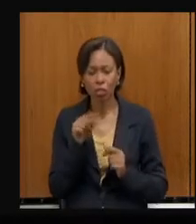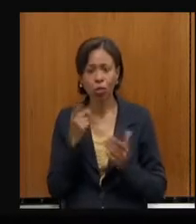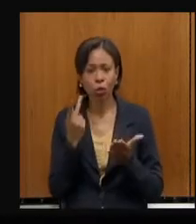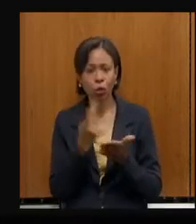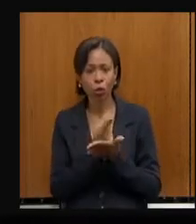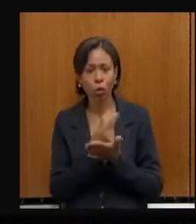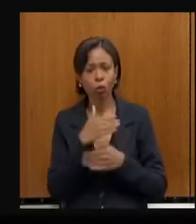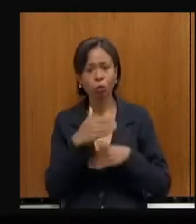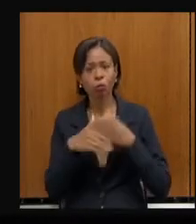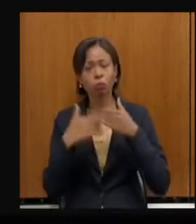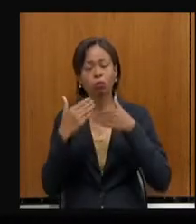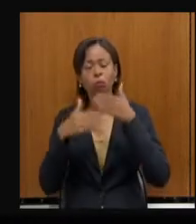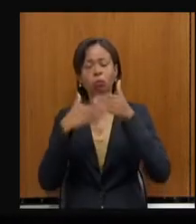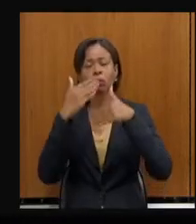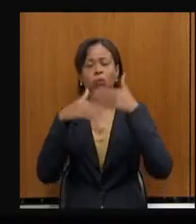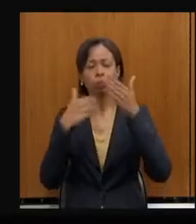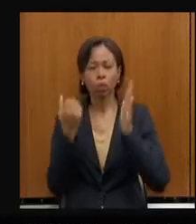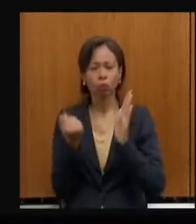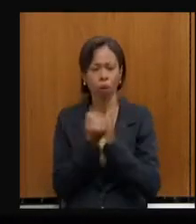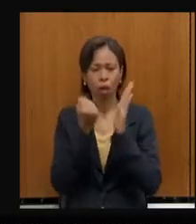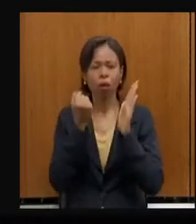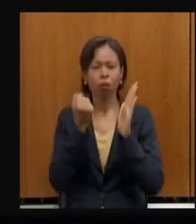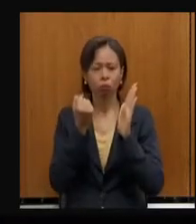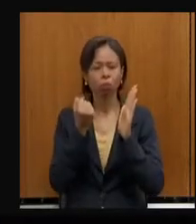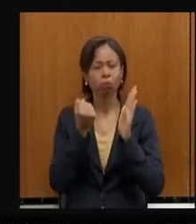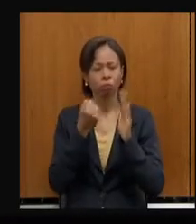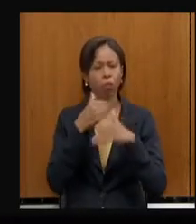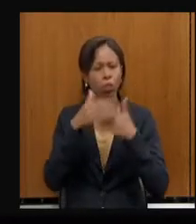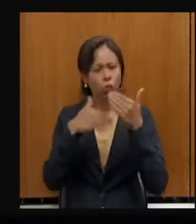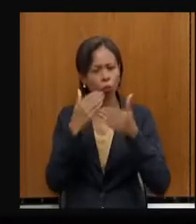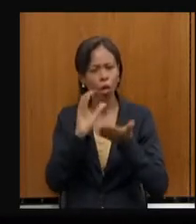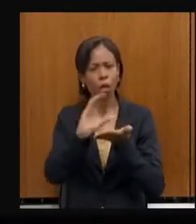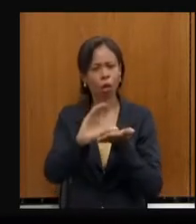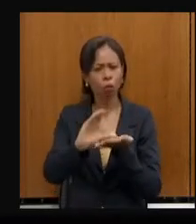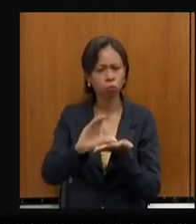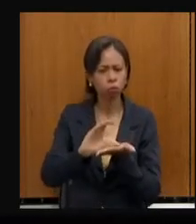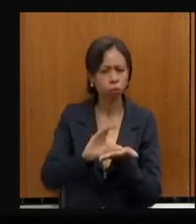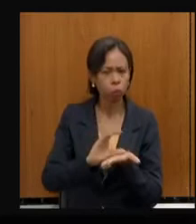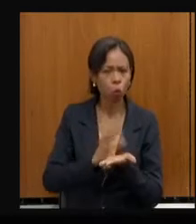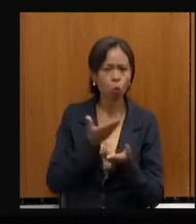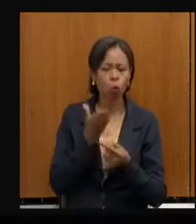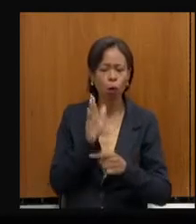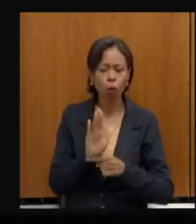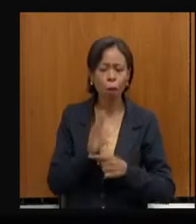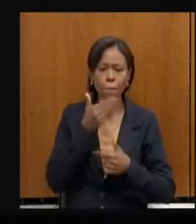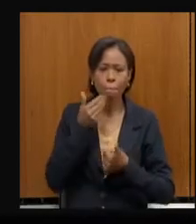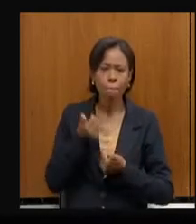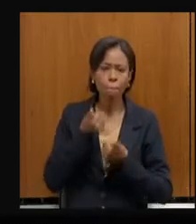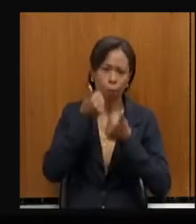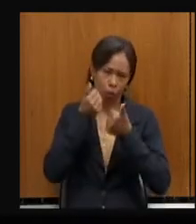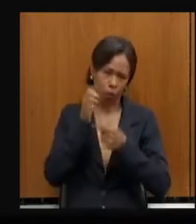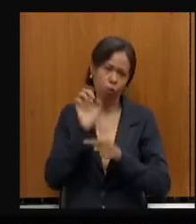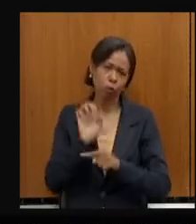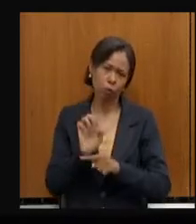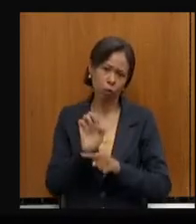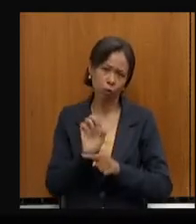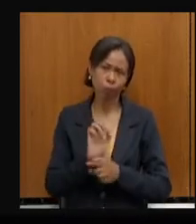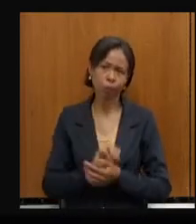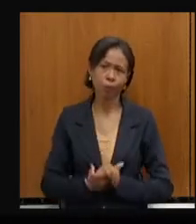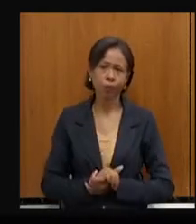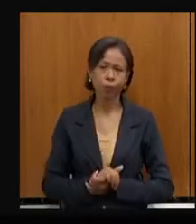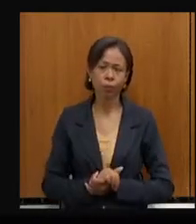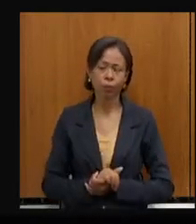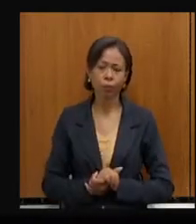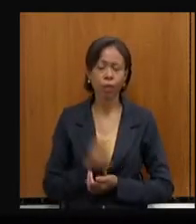desenvolvimento vamos fazer essa mar dessa marca que curte melhorias para o nosso estado imperam eu tenho só